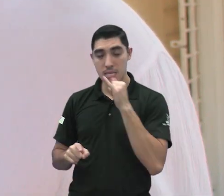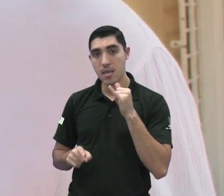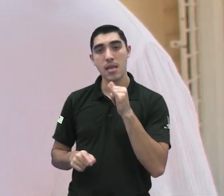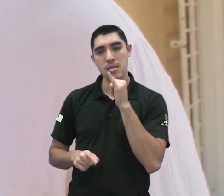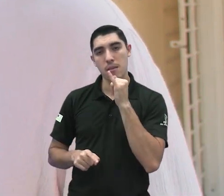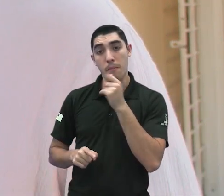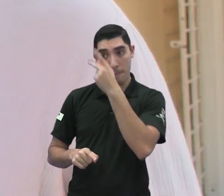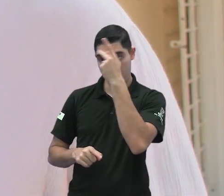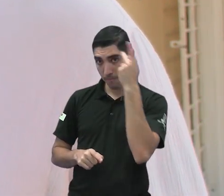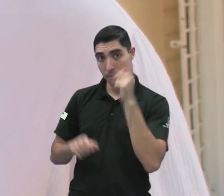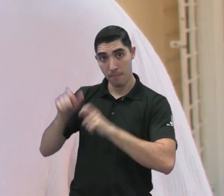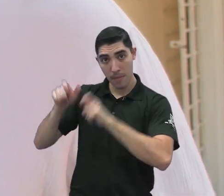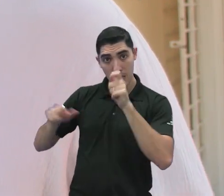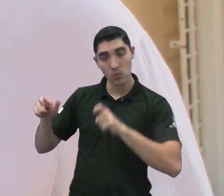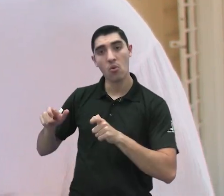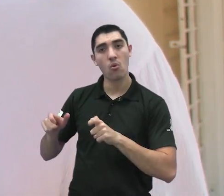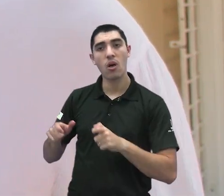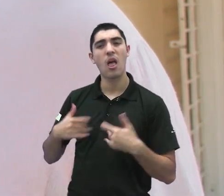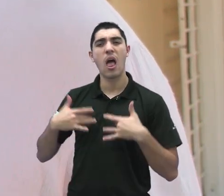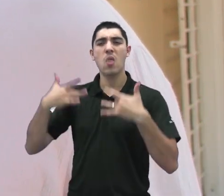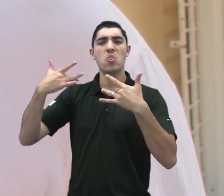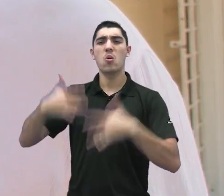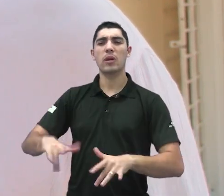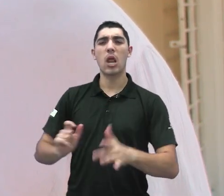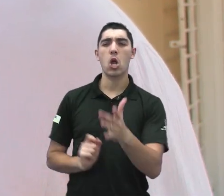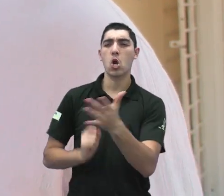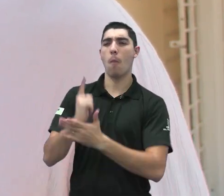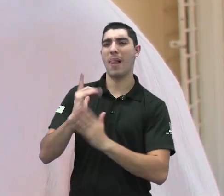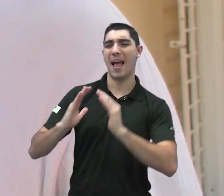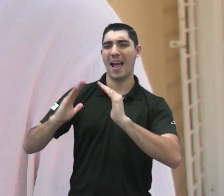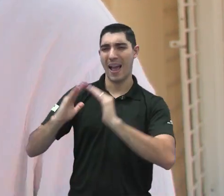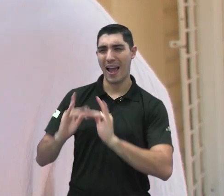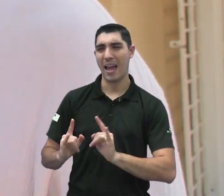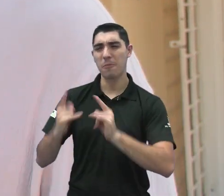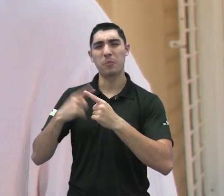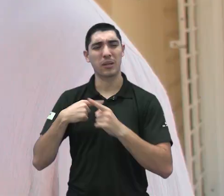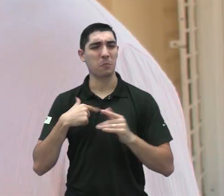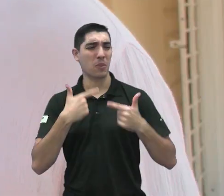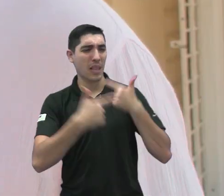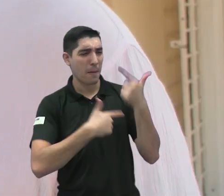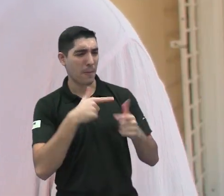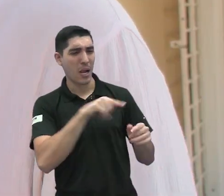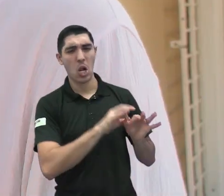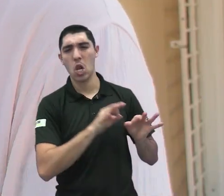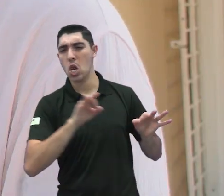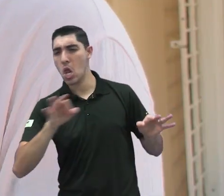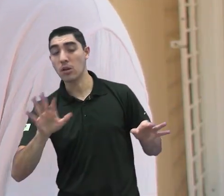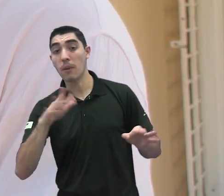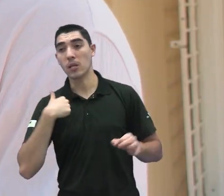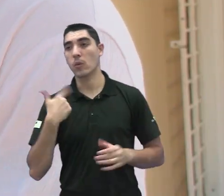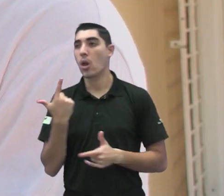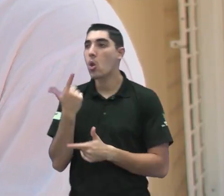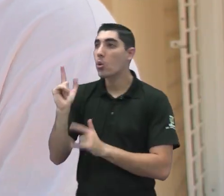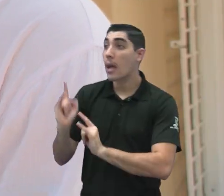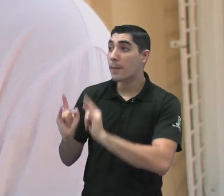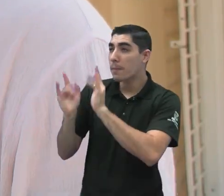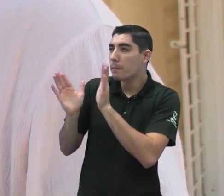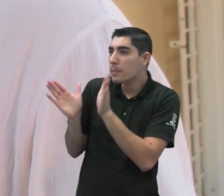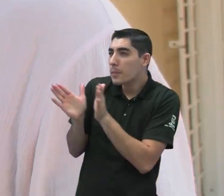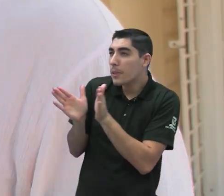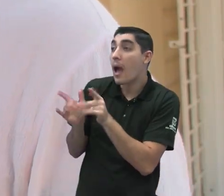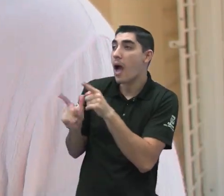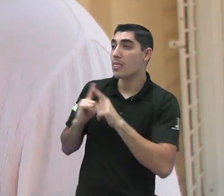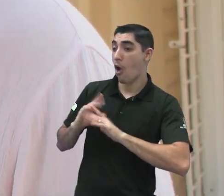muita gente que não pretende comprar imóvel porque tem deslocamento de trabalho e tudo mais, mas quer morar em apartamentos